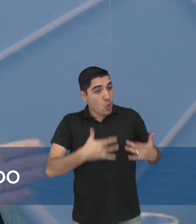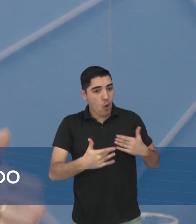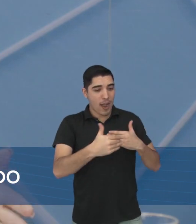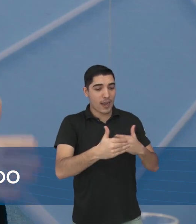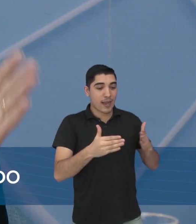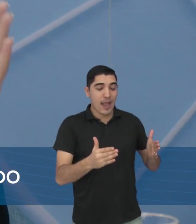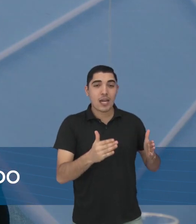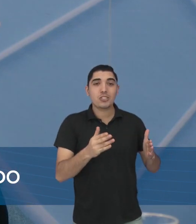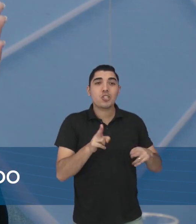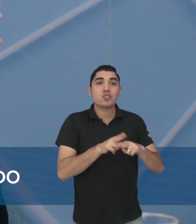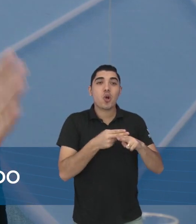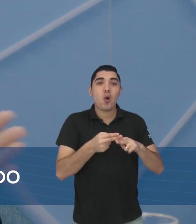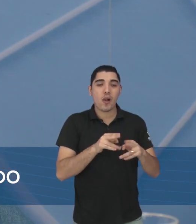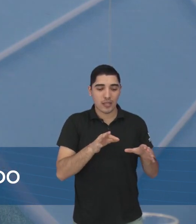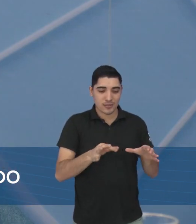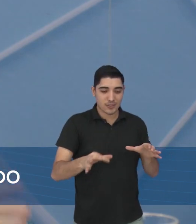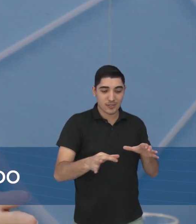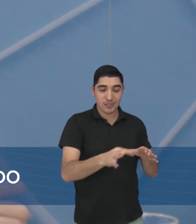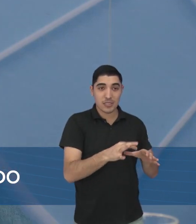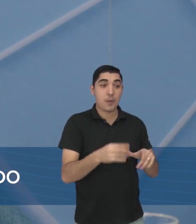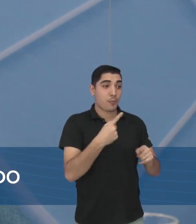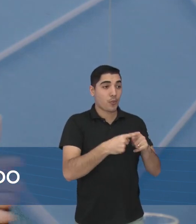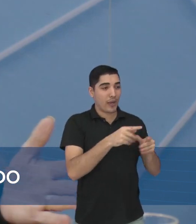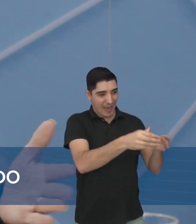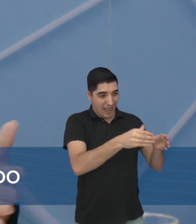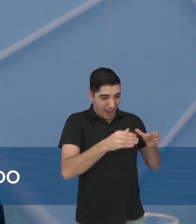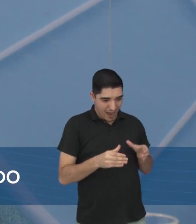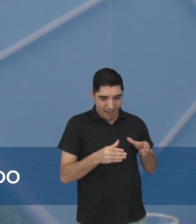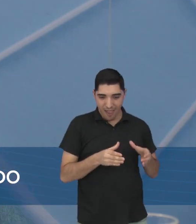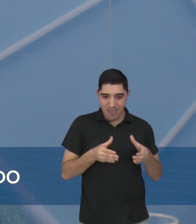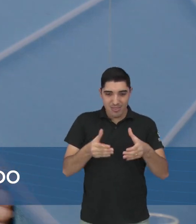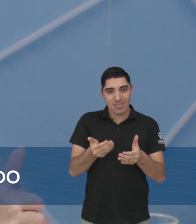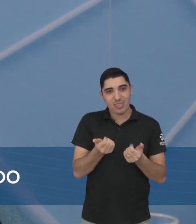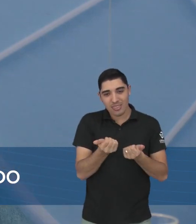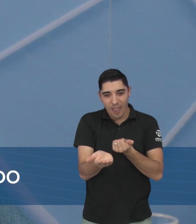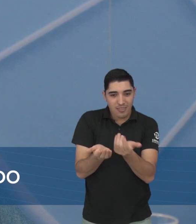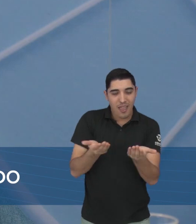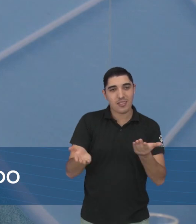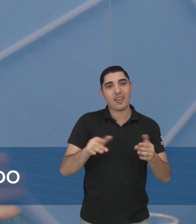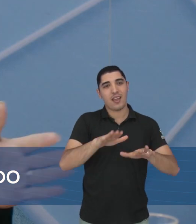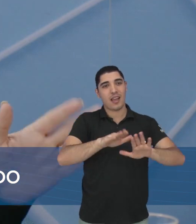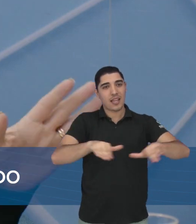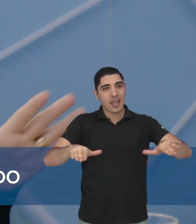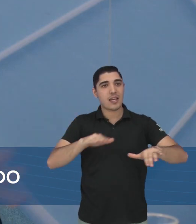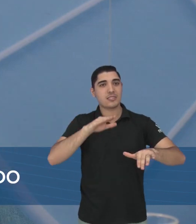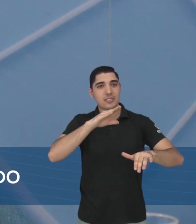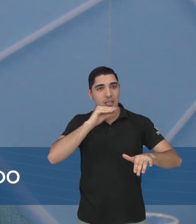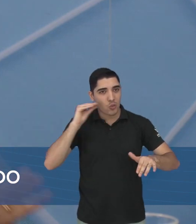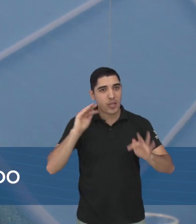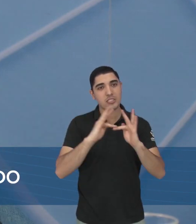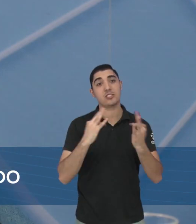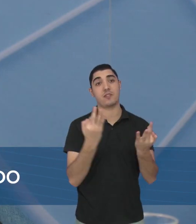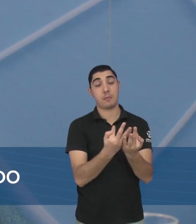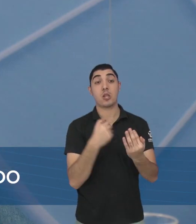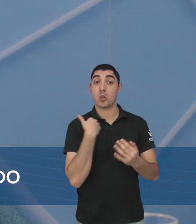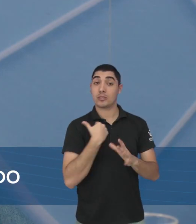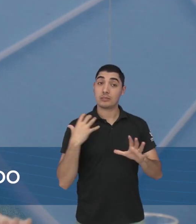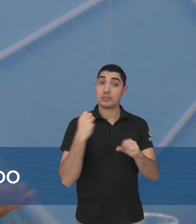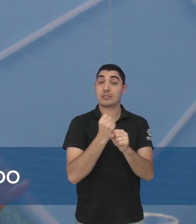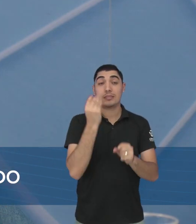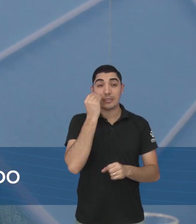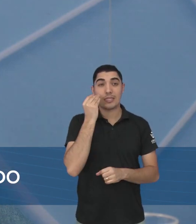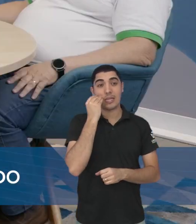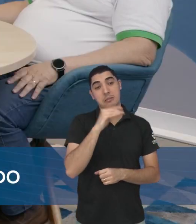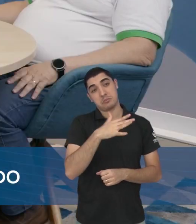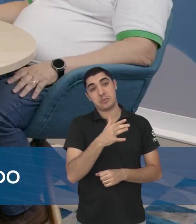é atender todas as crianças que estão na instituição e as famílias. Nós queremos arrecadar em torno de 700 caixas de